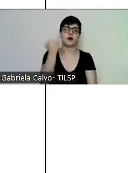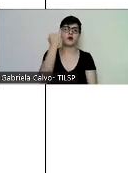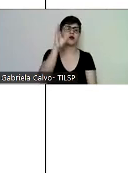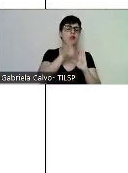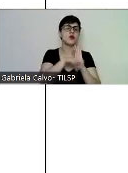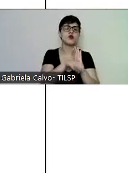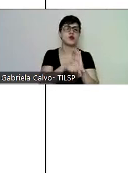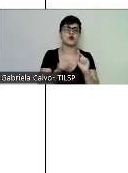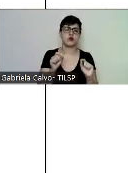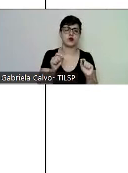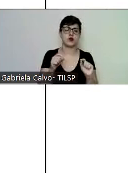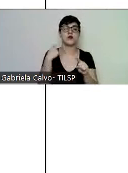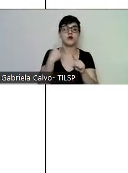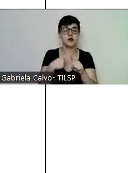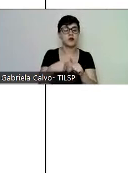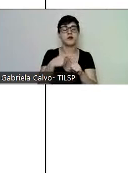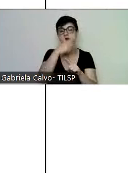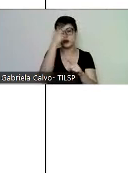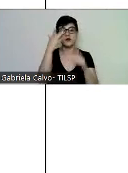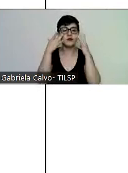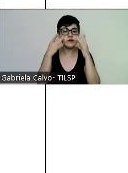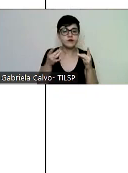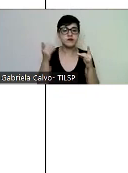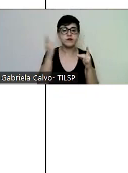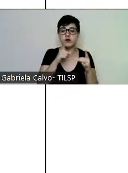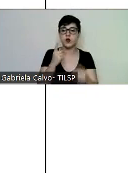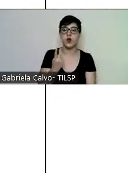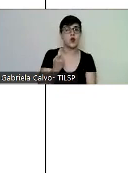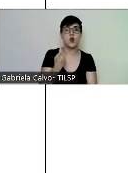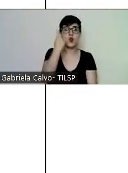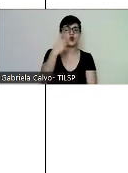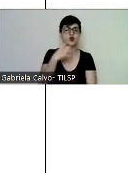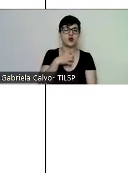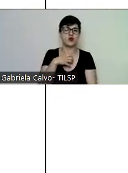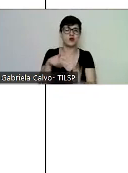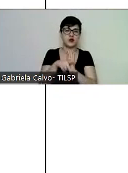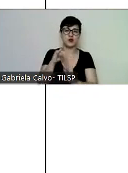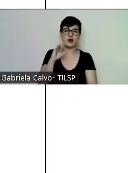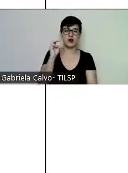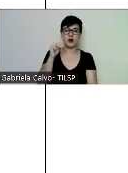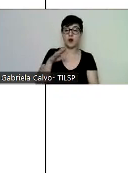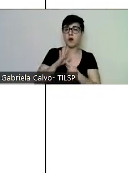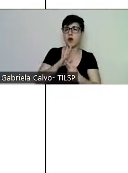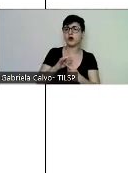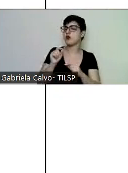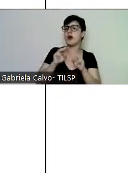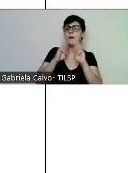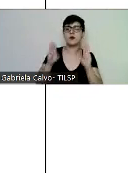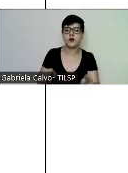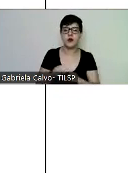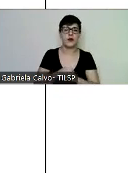o fato de que essa definição é sendo um único texto Dentro do icon que define o que é museu e sendo